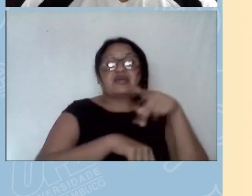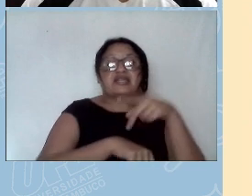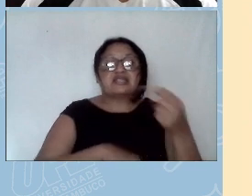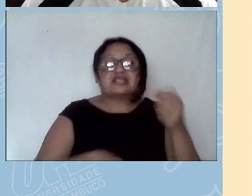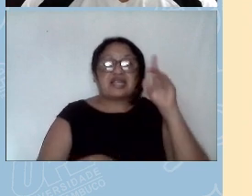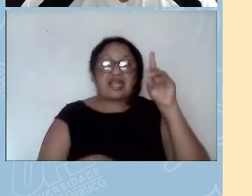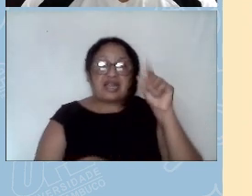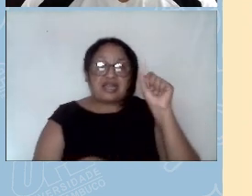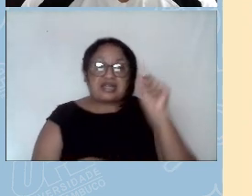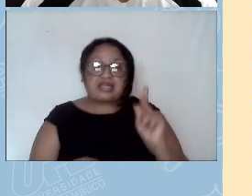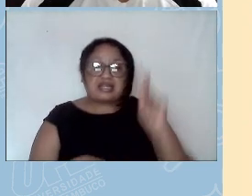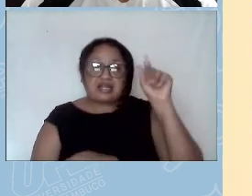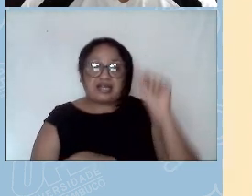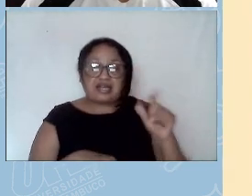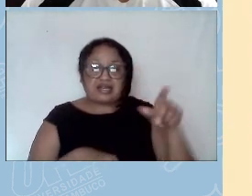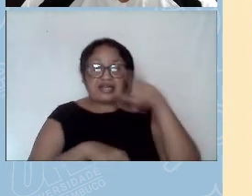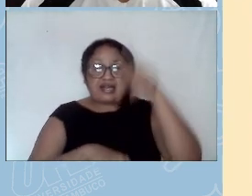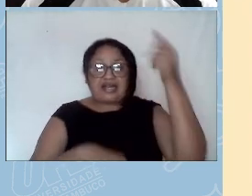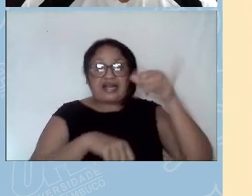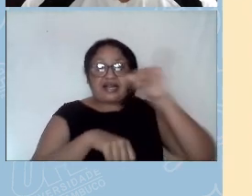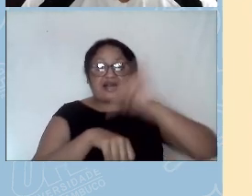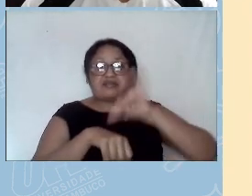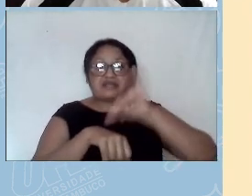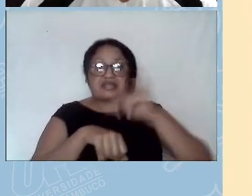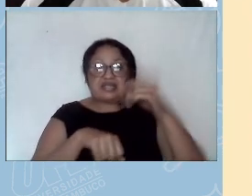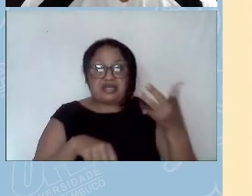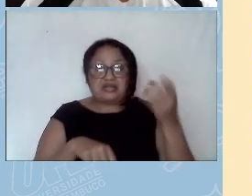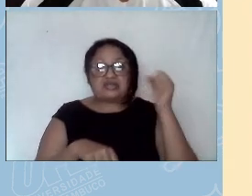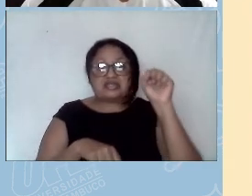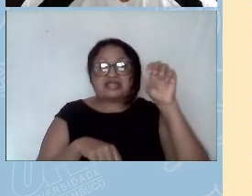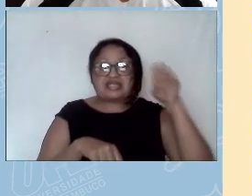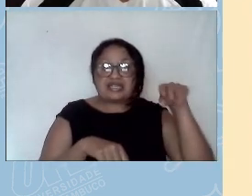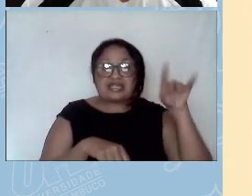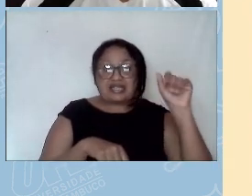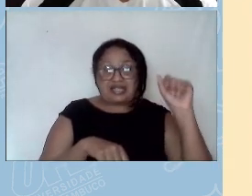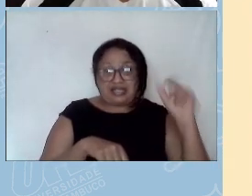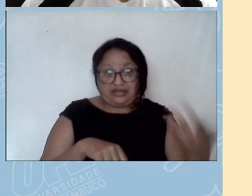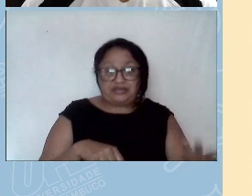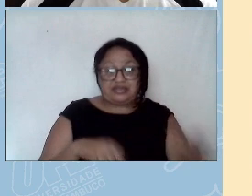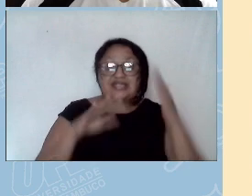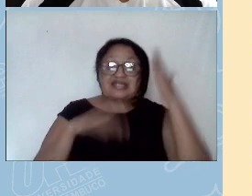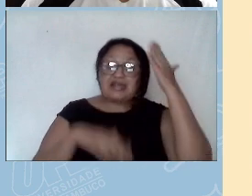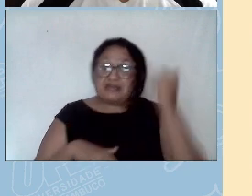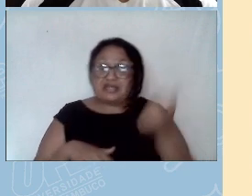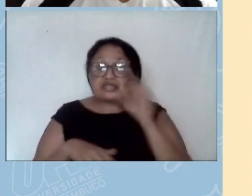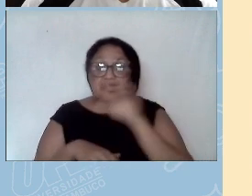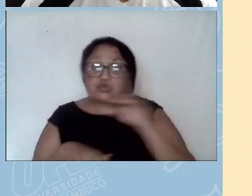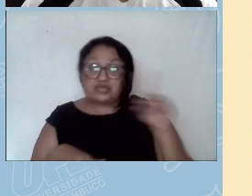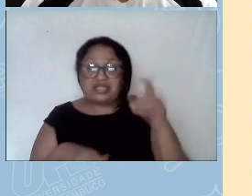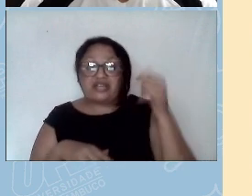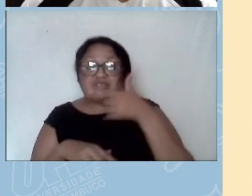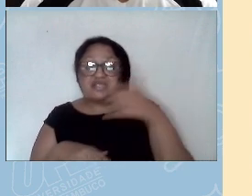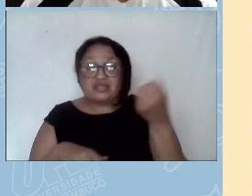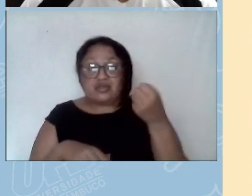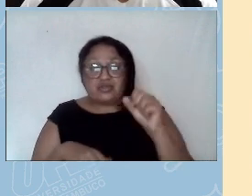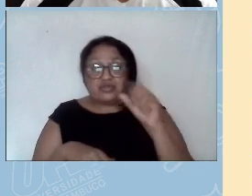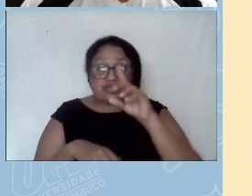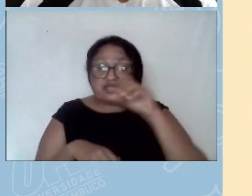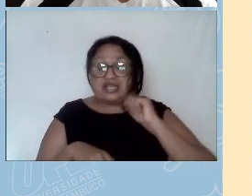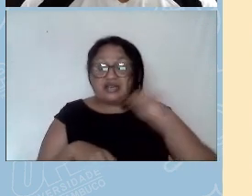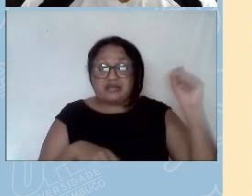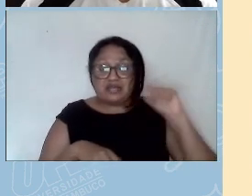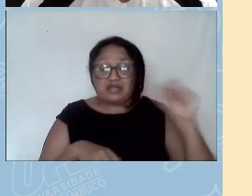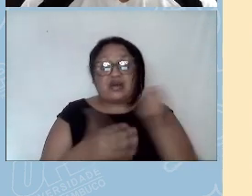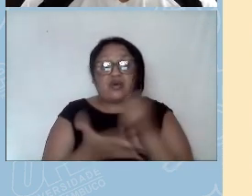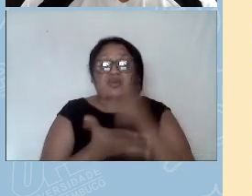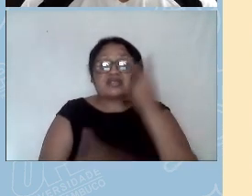desenvolvimento da educação até 2030 sabendo que o dia 28 de abril de 2000 ocorreu em uma sexta